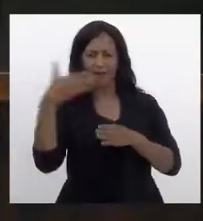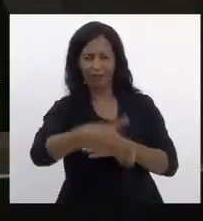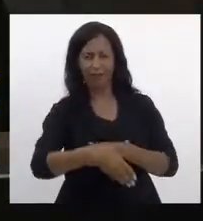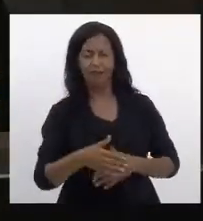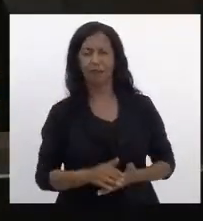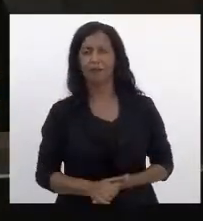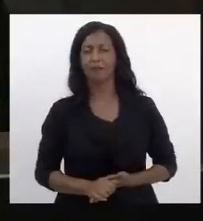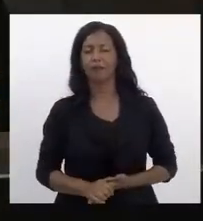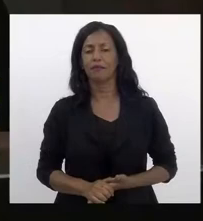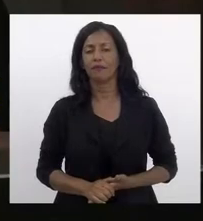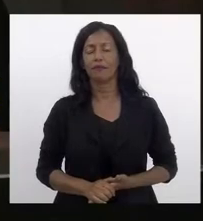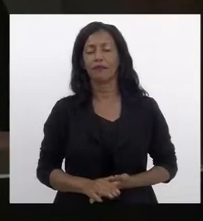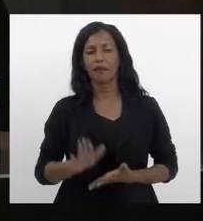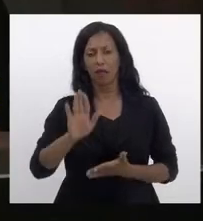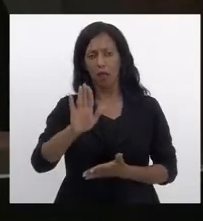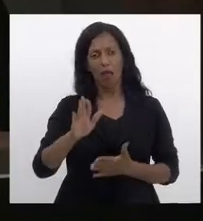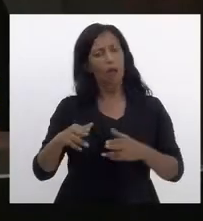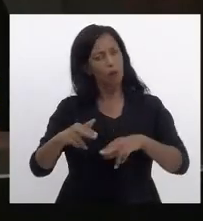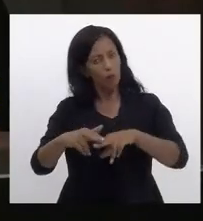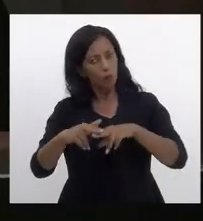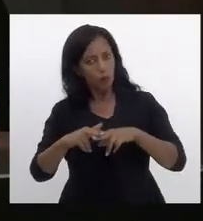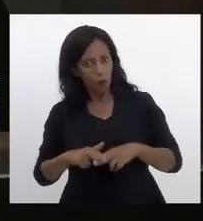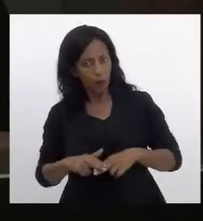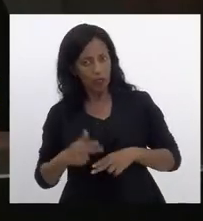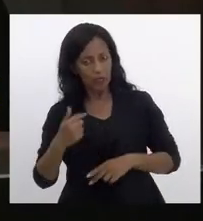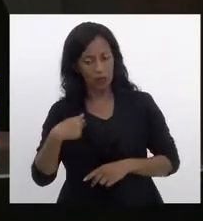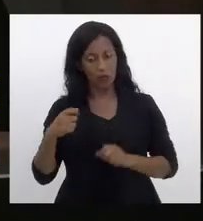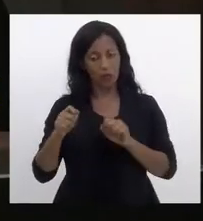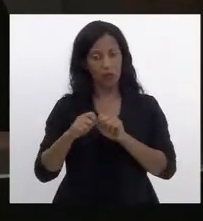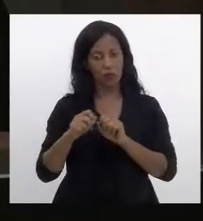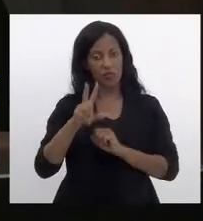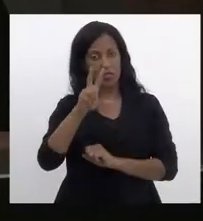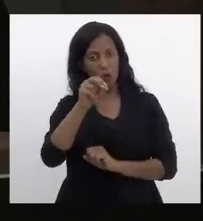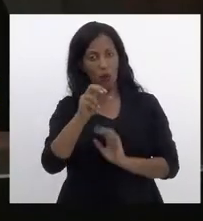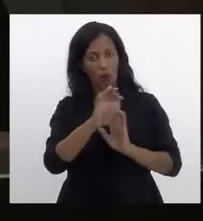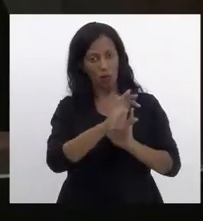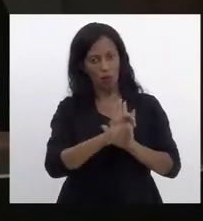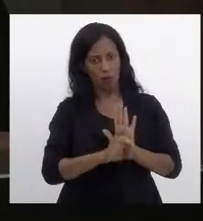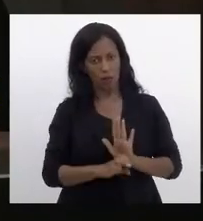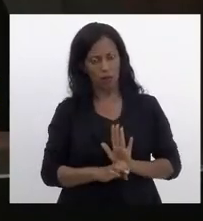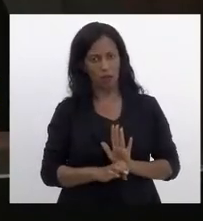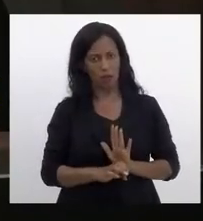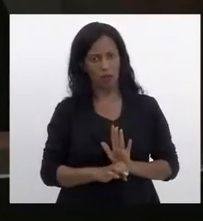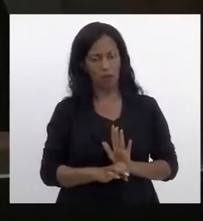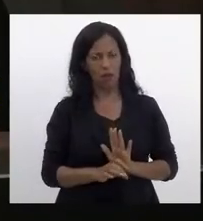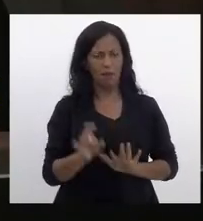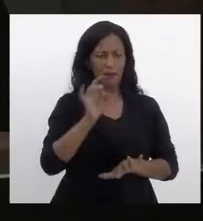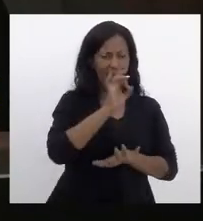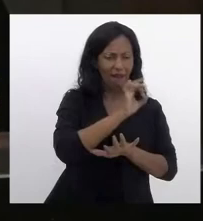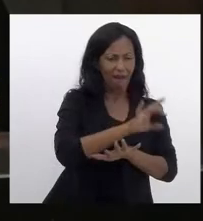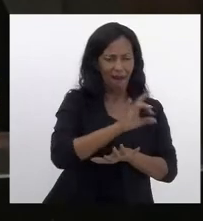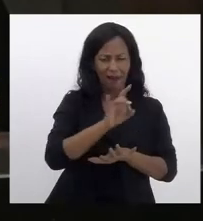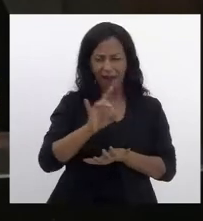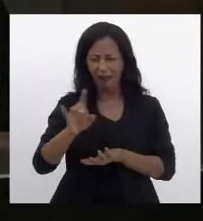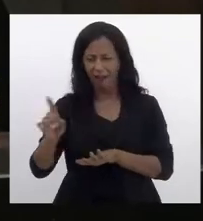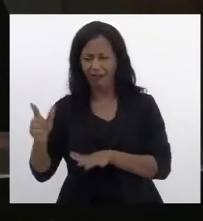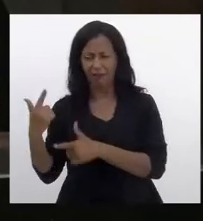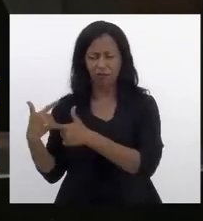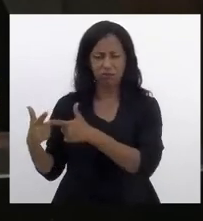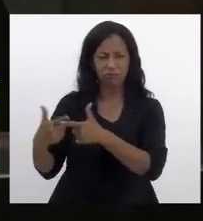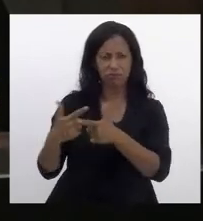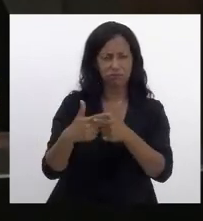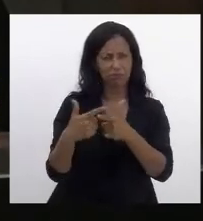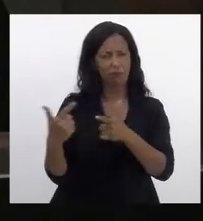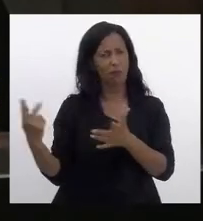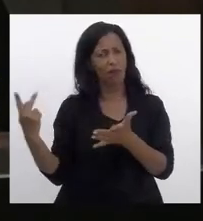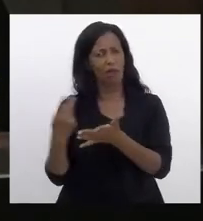Não, mas é por isso, nobre deputado, que eu fiz 50 emendas para realmente reparar cada dano que tenha sido